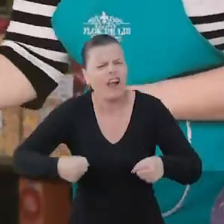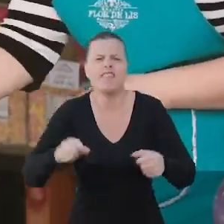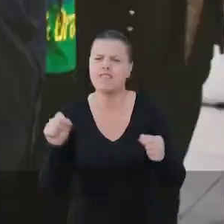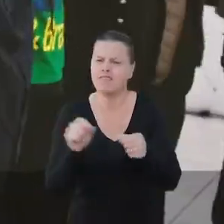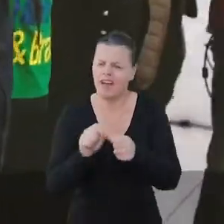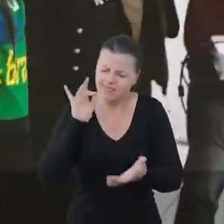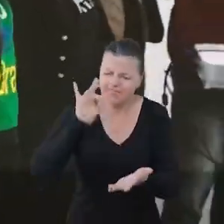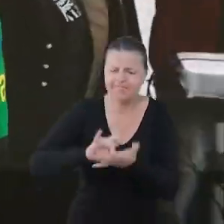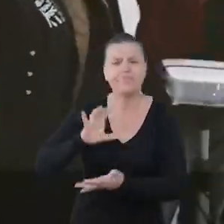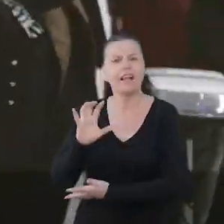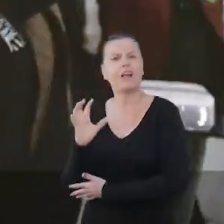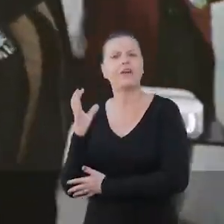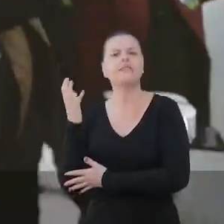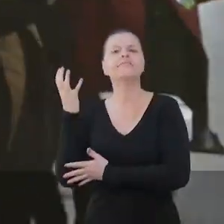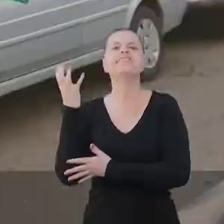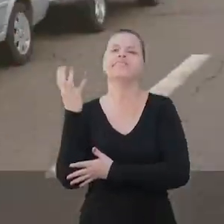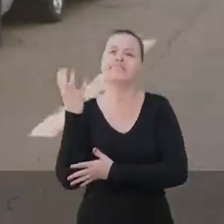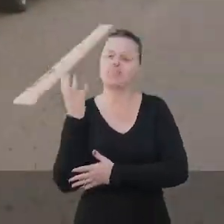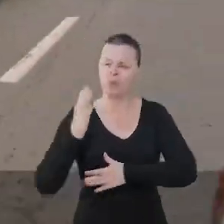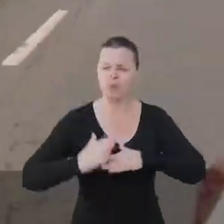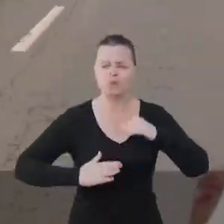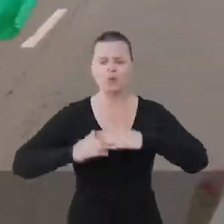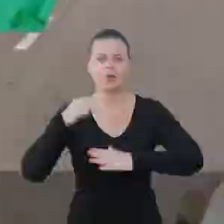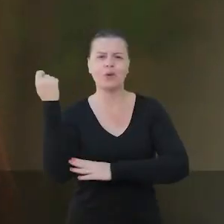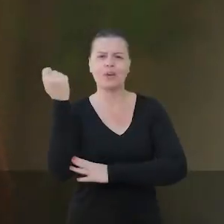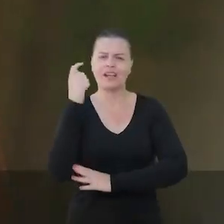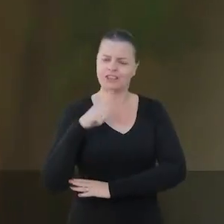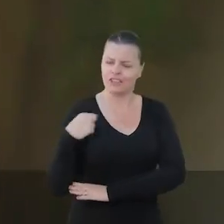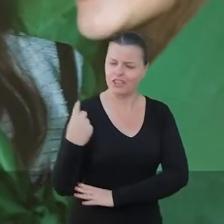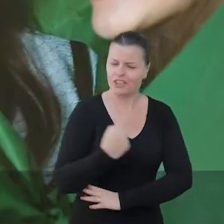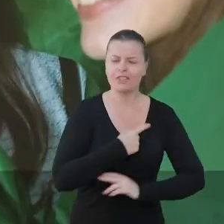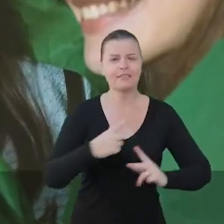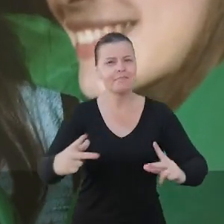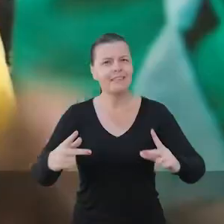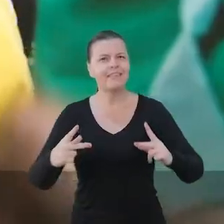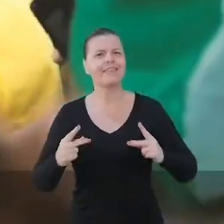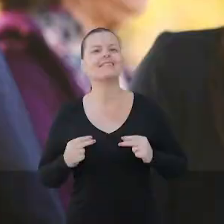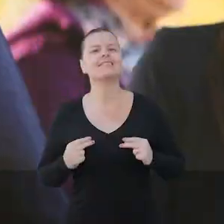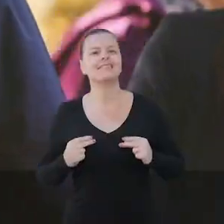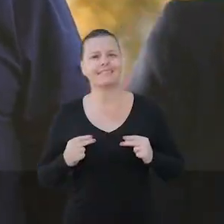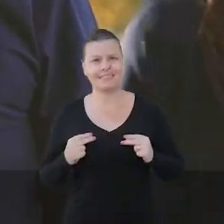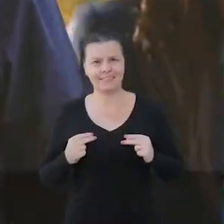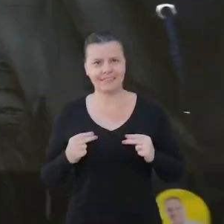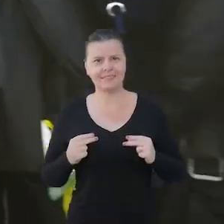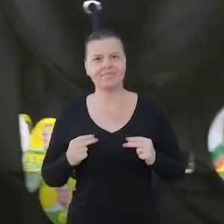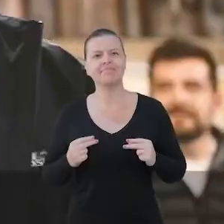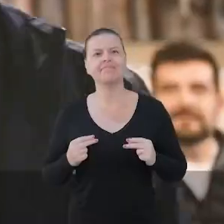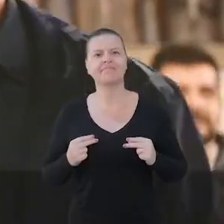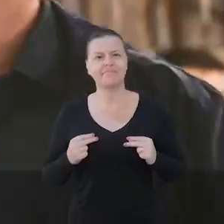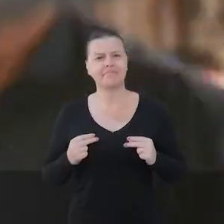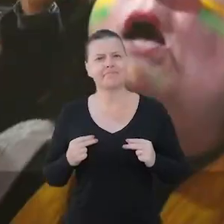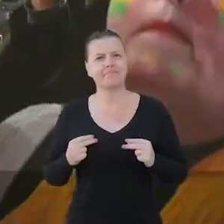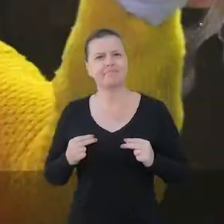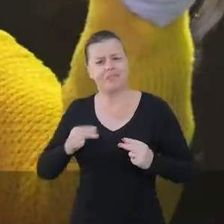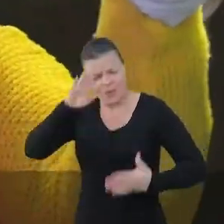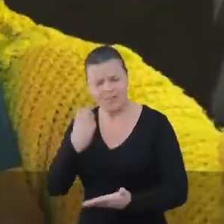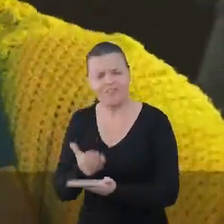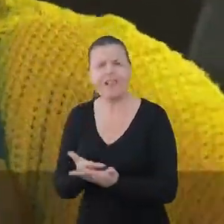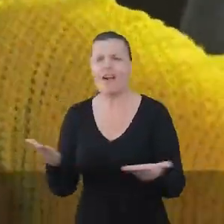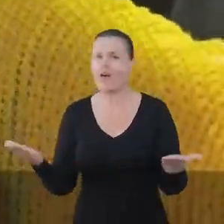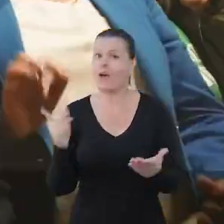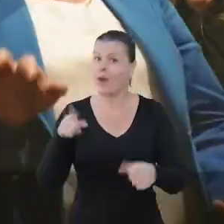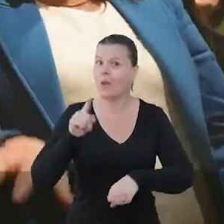e acontece. Constrói o Rio Grande que a gente merece. Confia que chegou